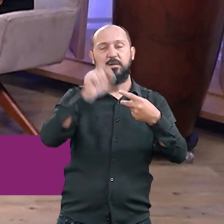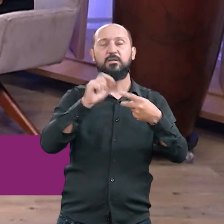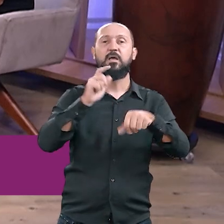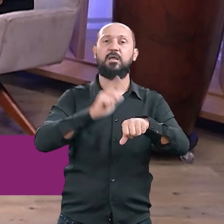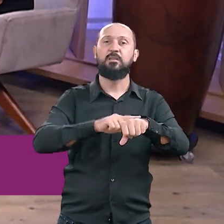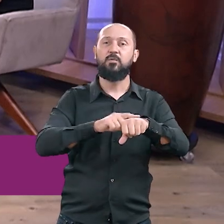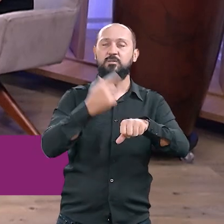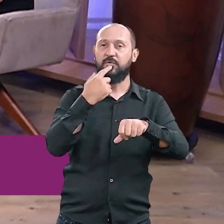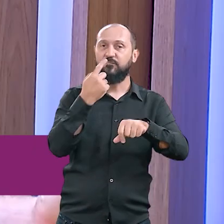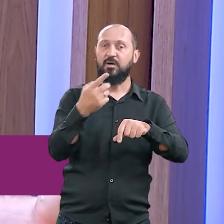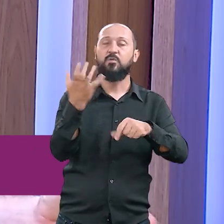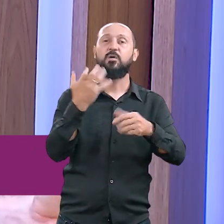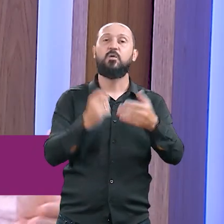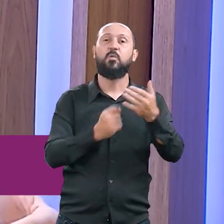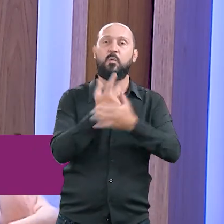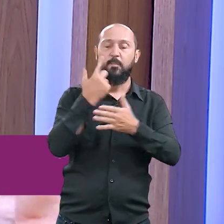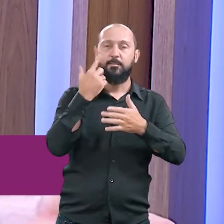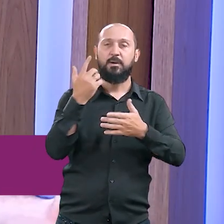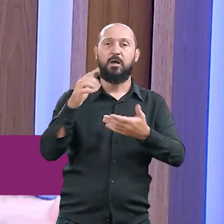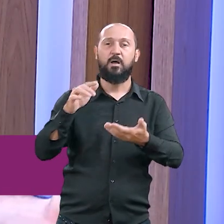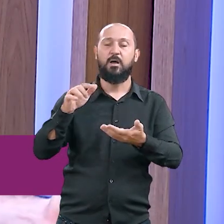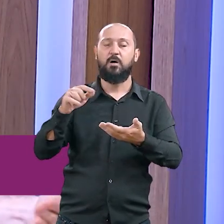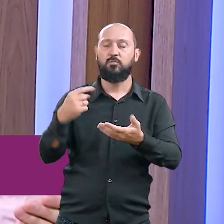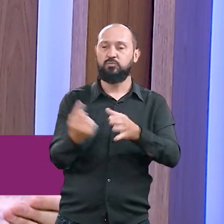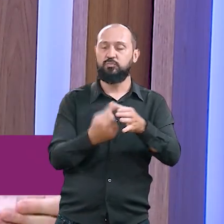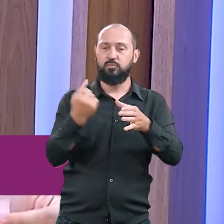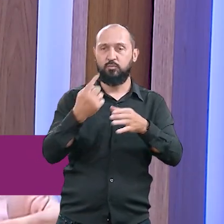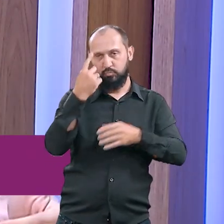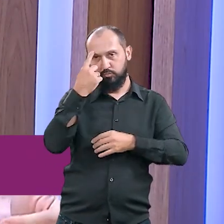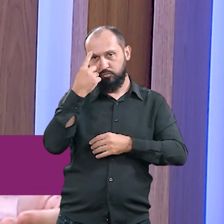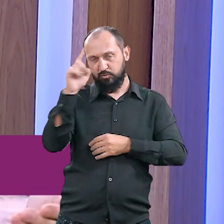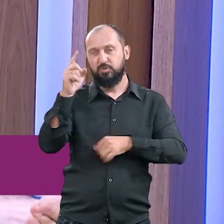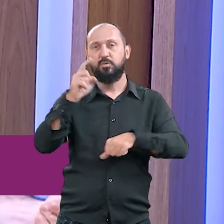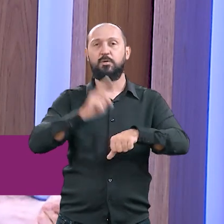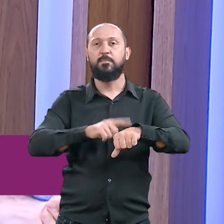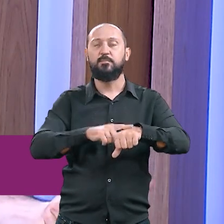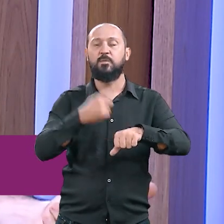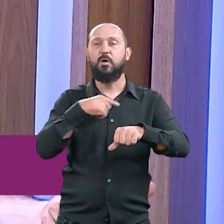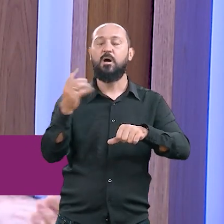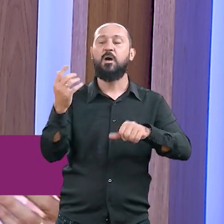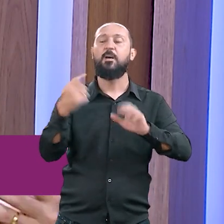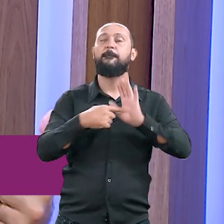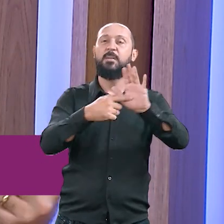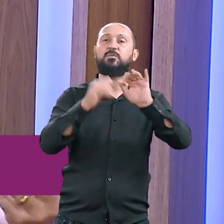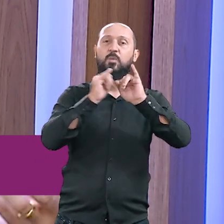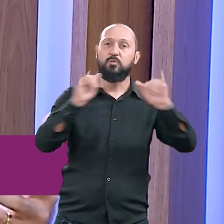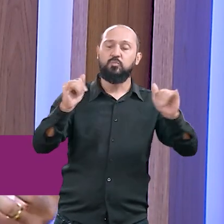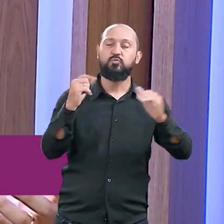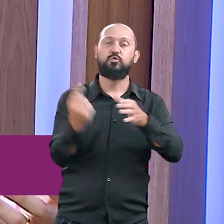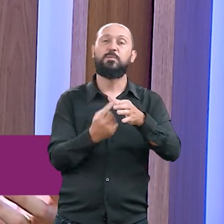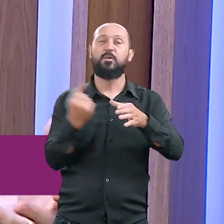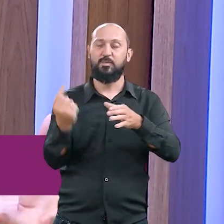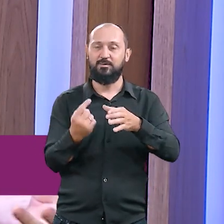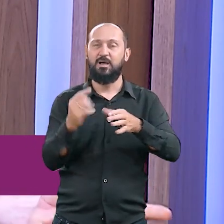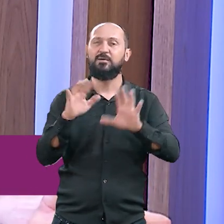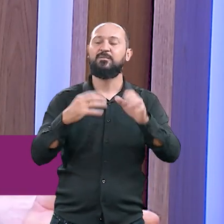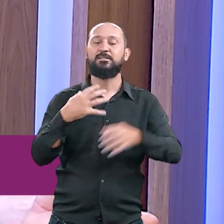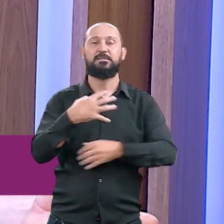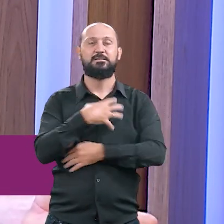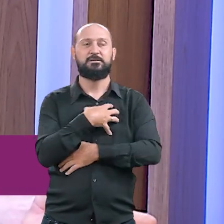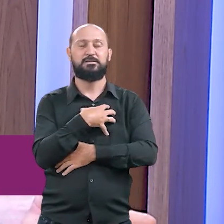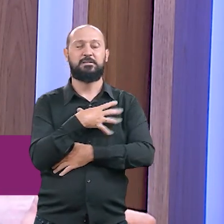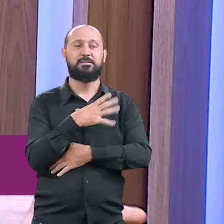E o celular também está capturando o que a gente fala, porque ele responde, e aí pode ser um celular do Google, pode